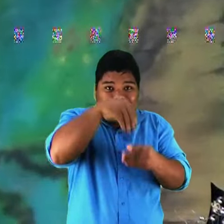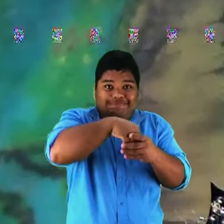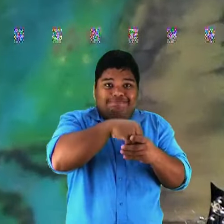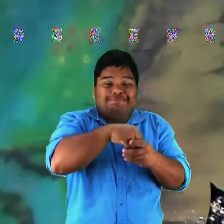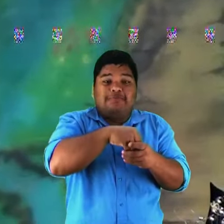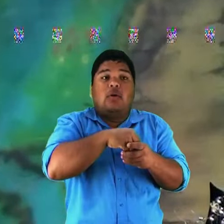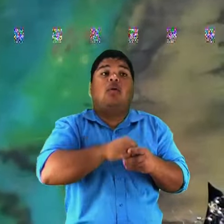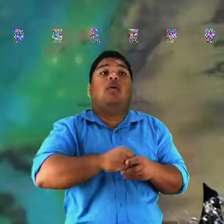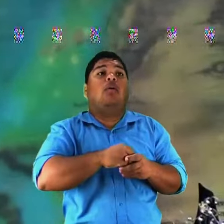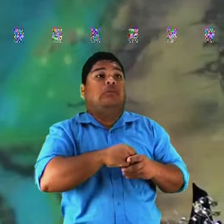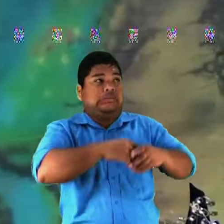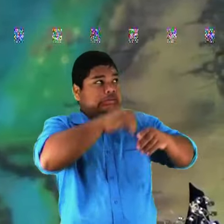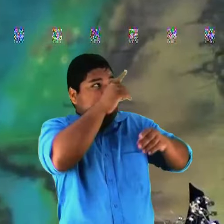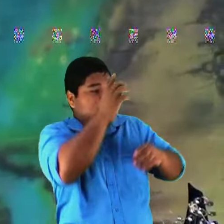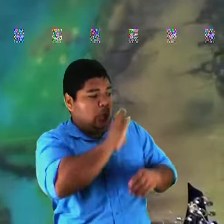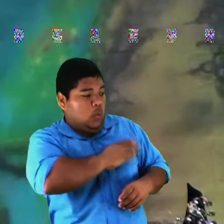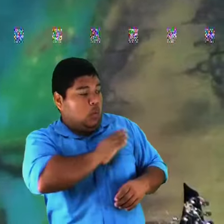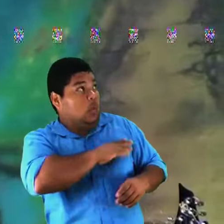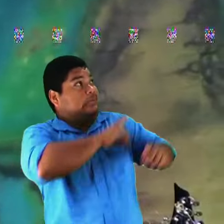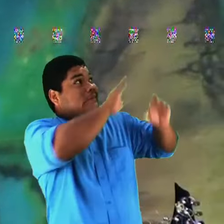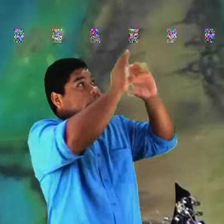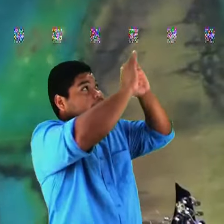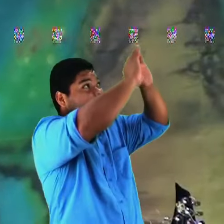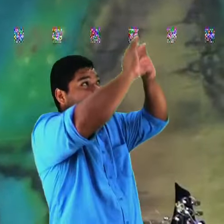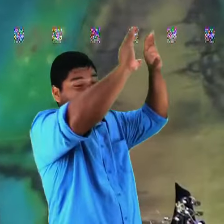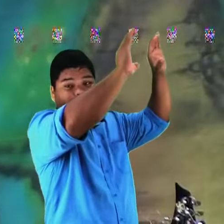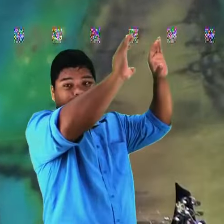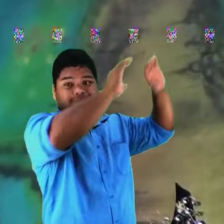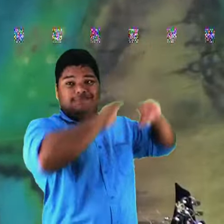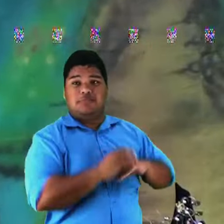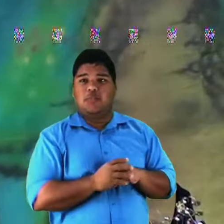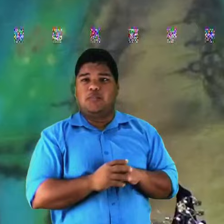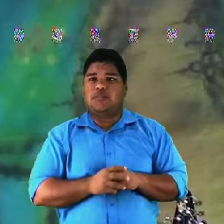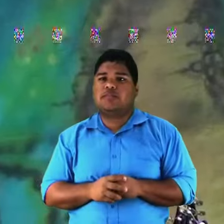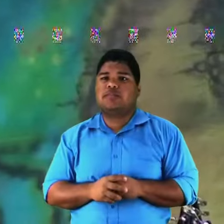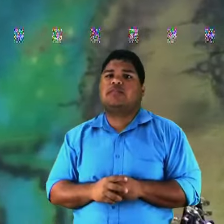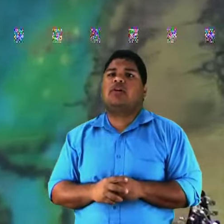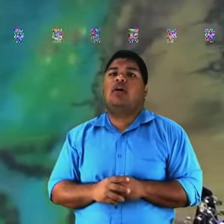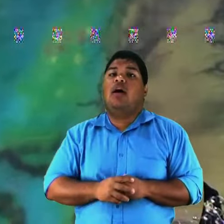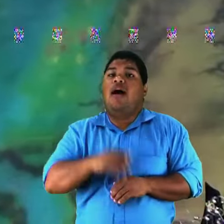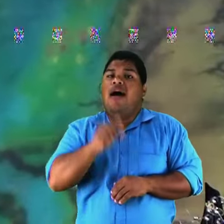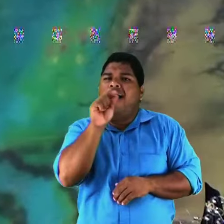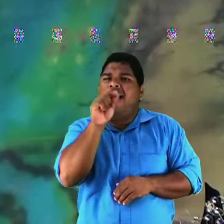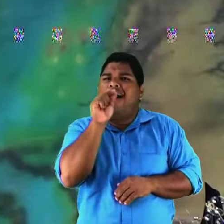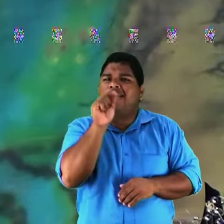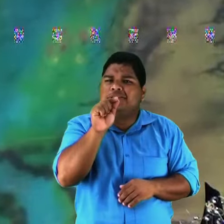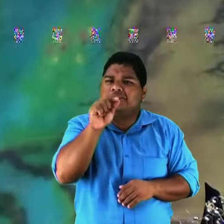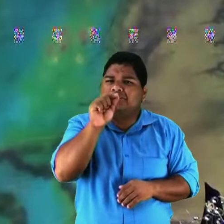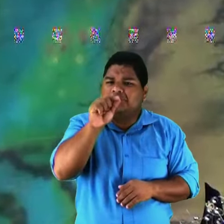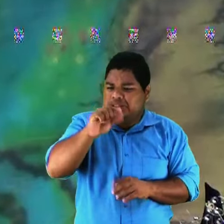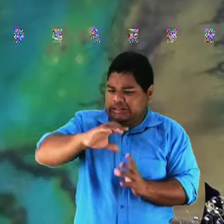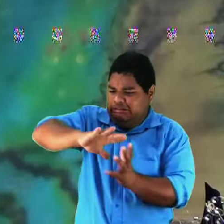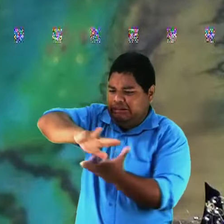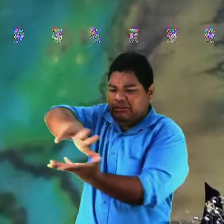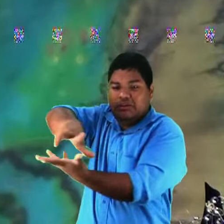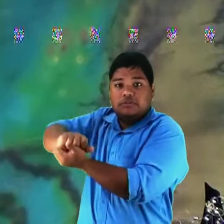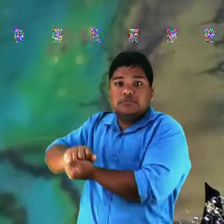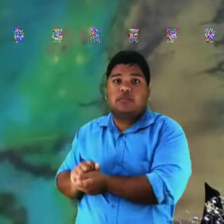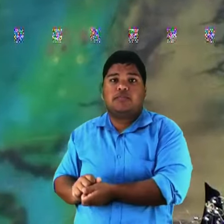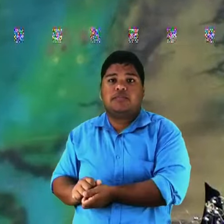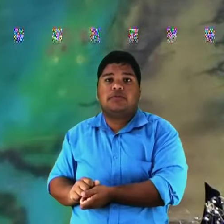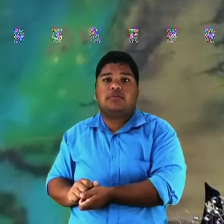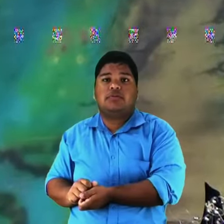naquilo que é celestial. E olha o que é interessante, aquilo que é terreno é corroído,